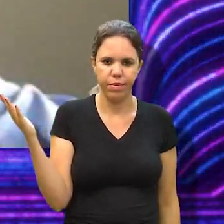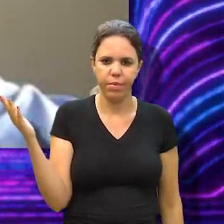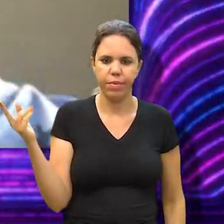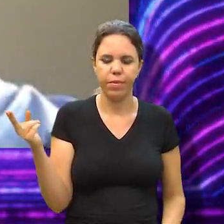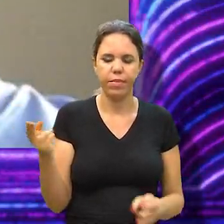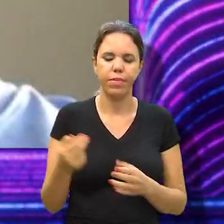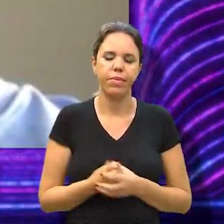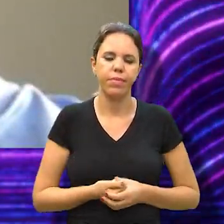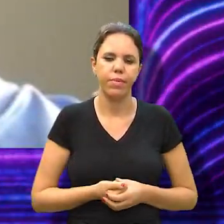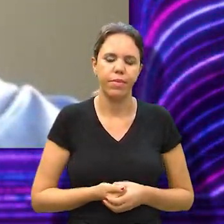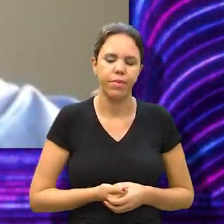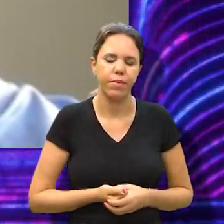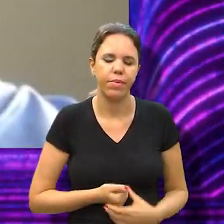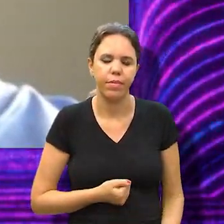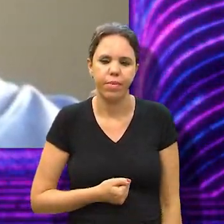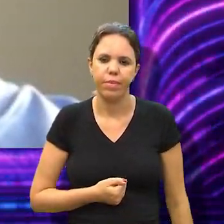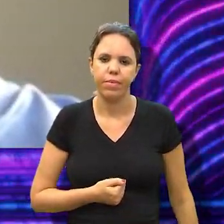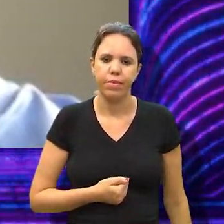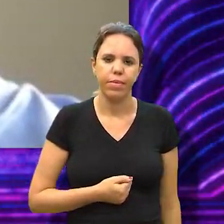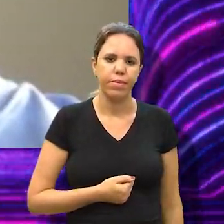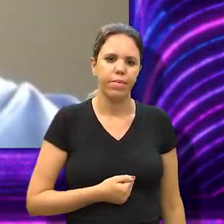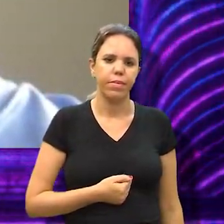né, hashtag